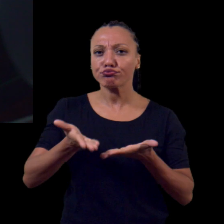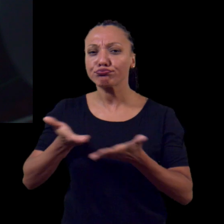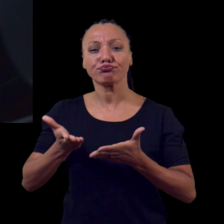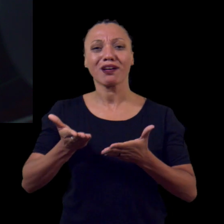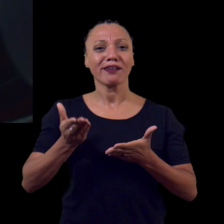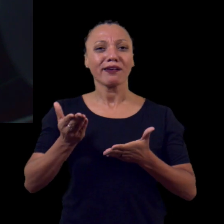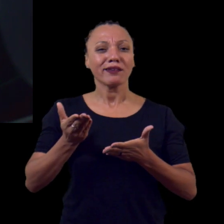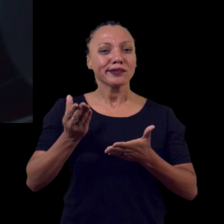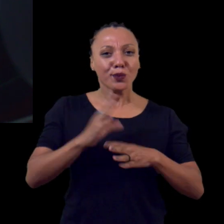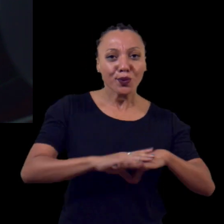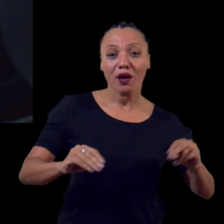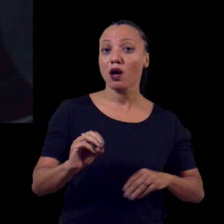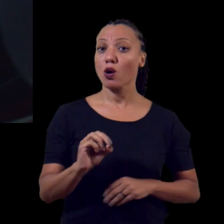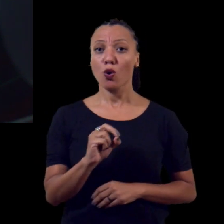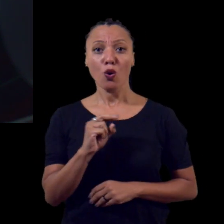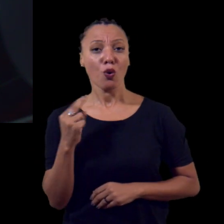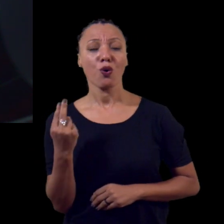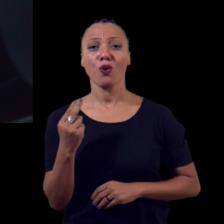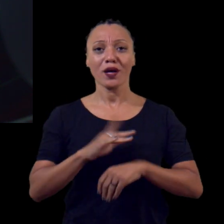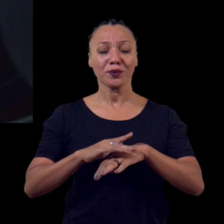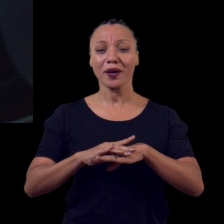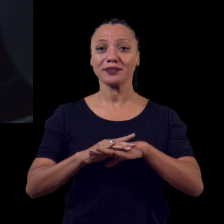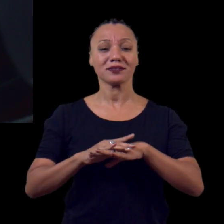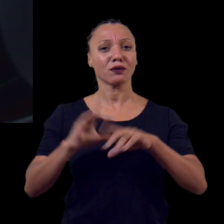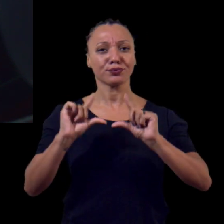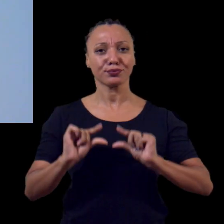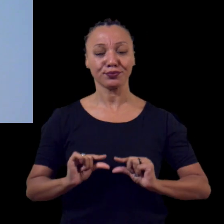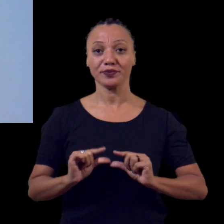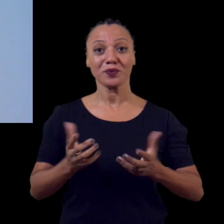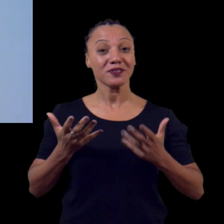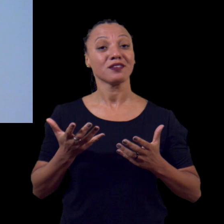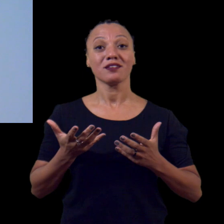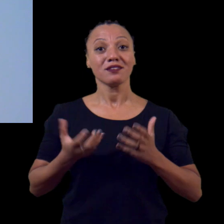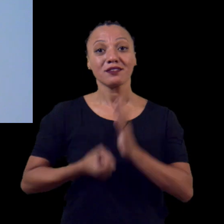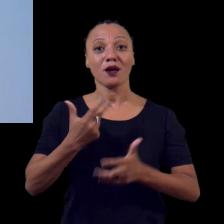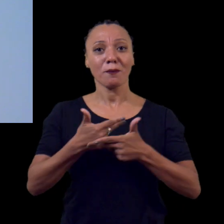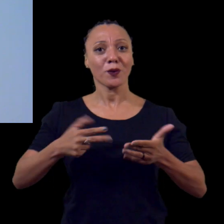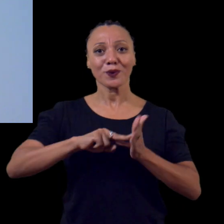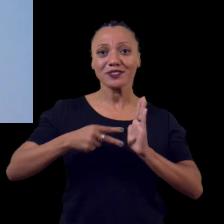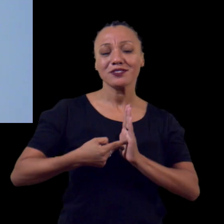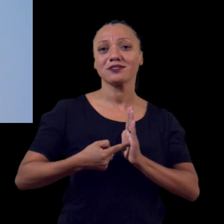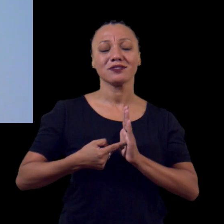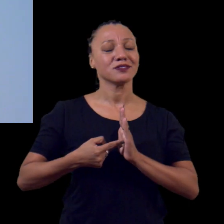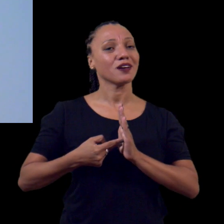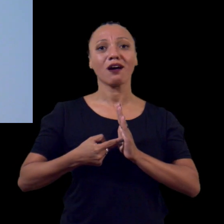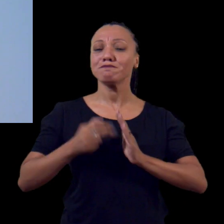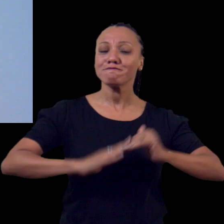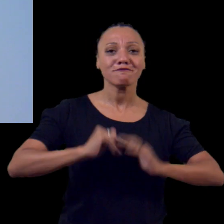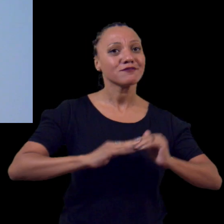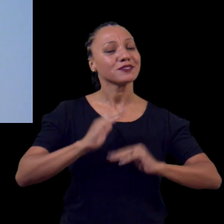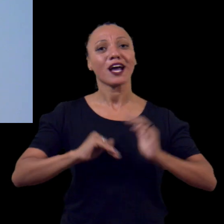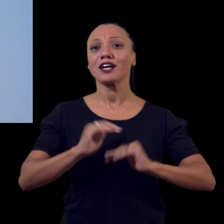que me fizesse sentido. Queria me sentir útil para a sociedade novamente. Quem sabe deixar um legado. Passei a